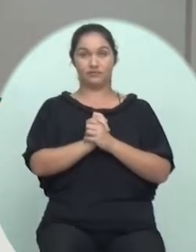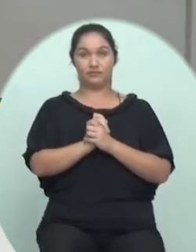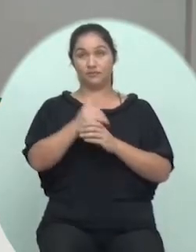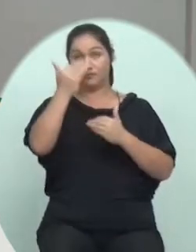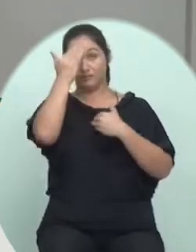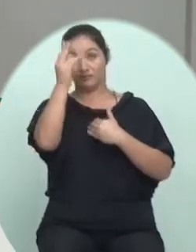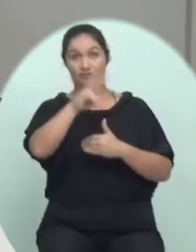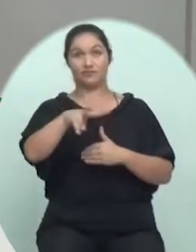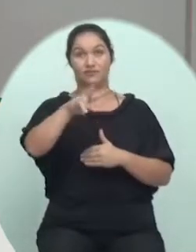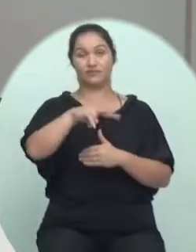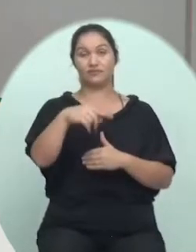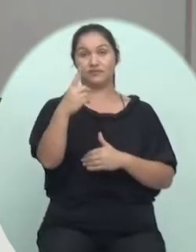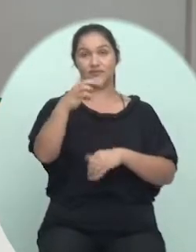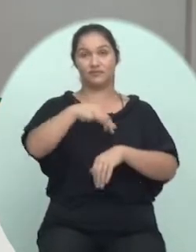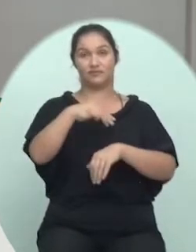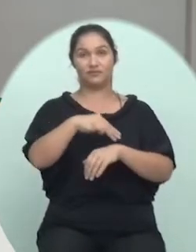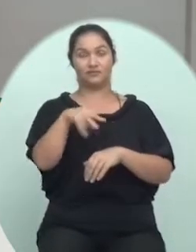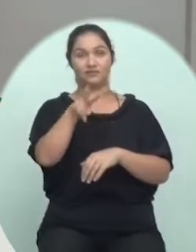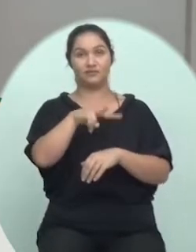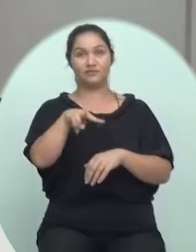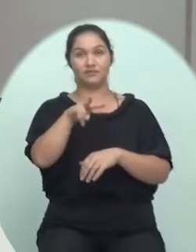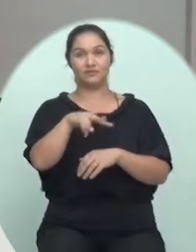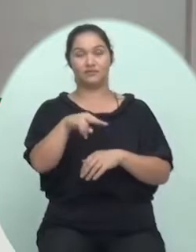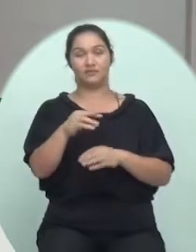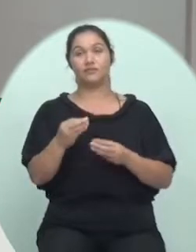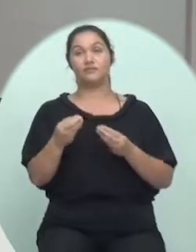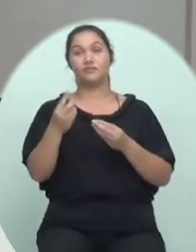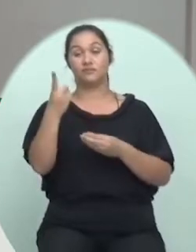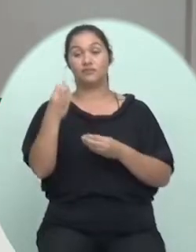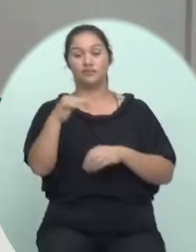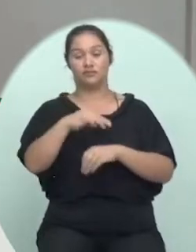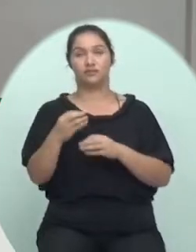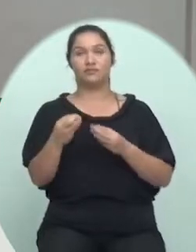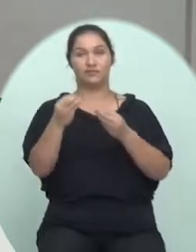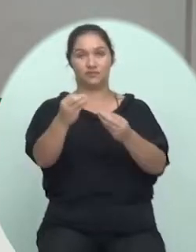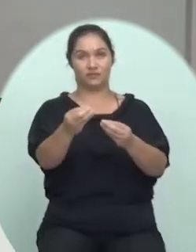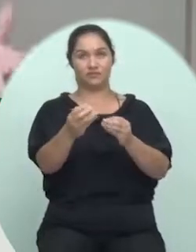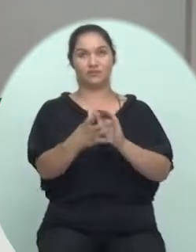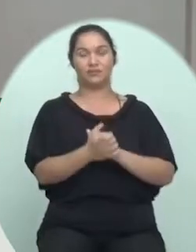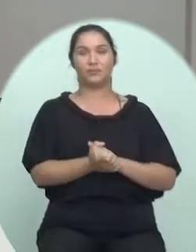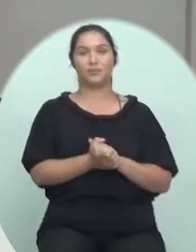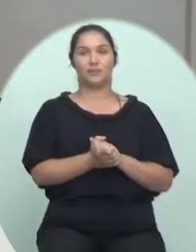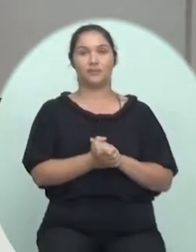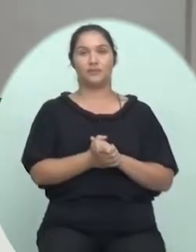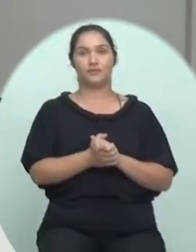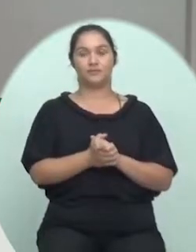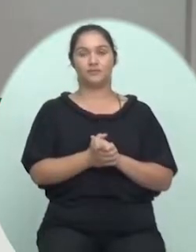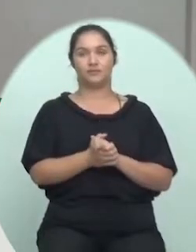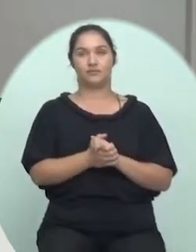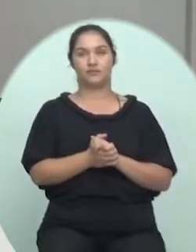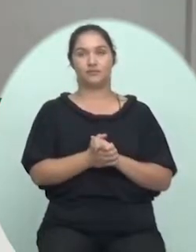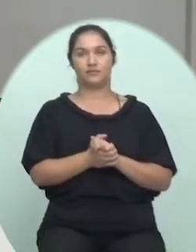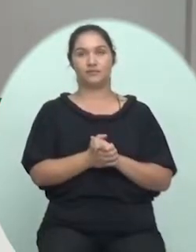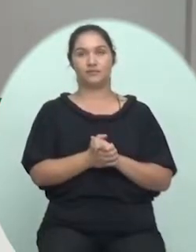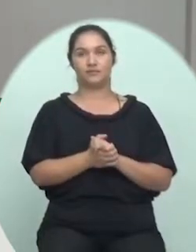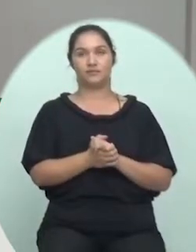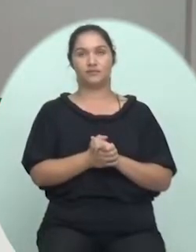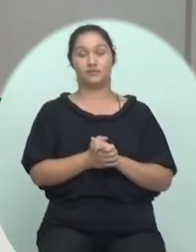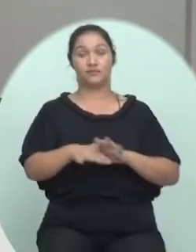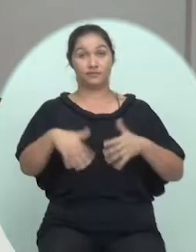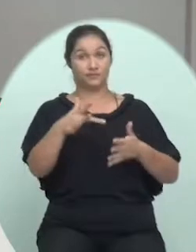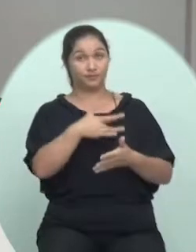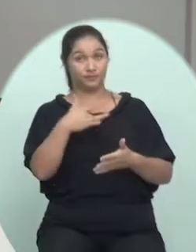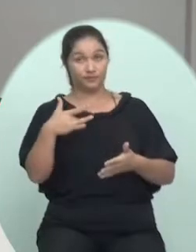Obrigado, vereador, por um minuto. Vereador, um minuto para o vereador. É que ficou muito assunto pendente aqui com relação à saúde.